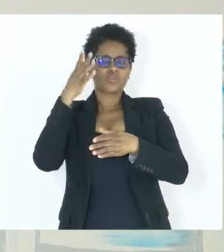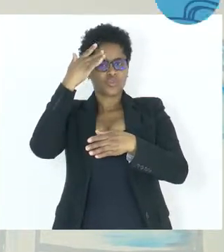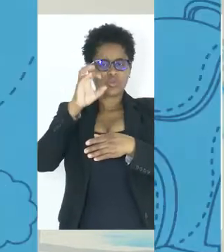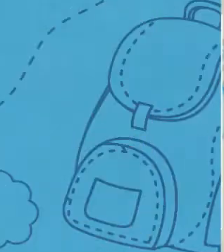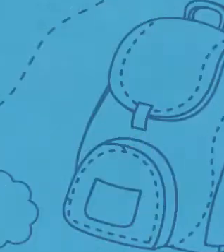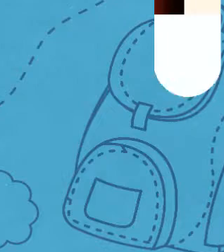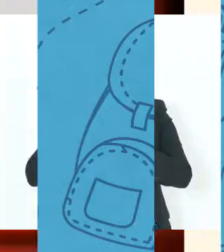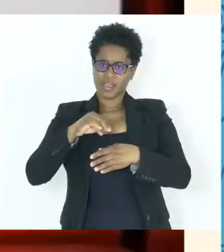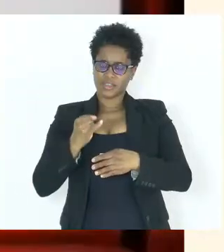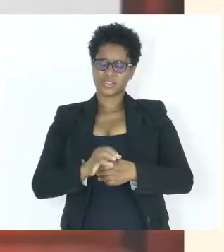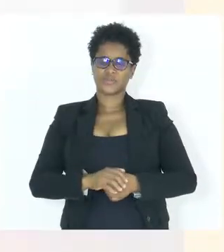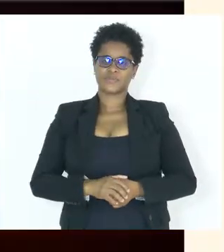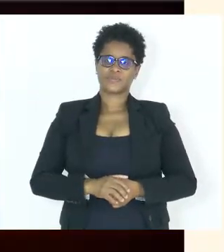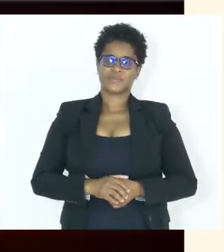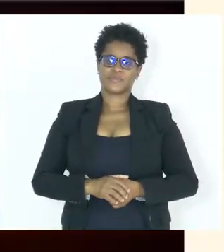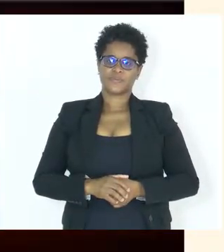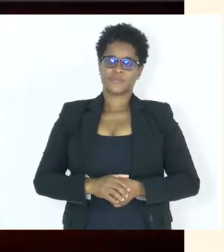ordinais.